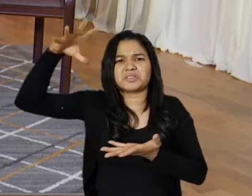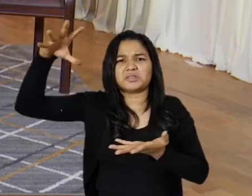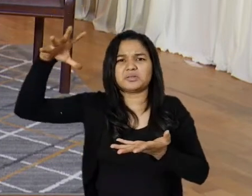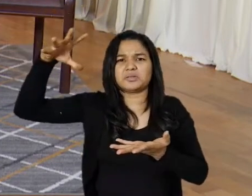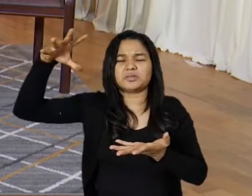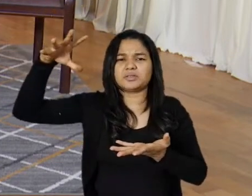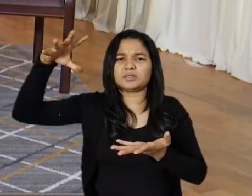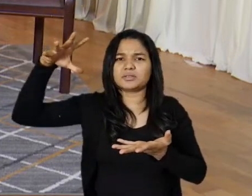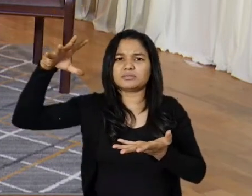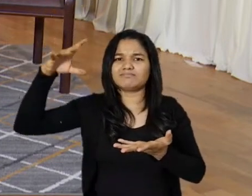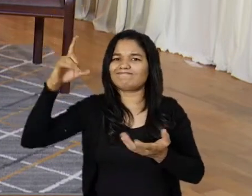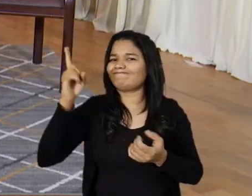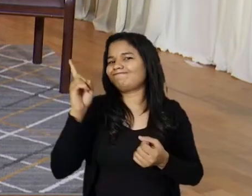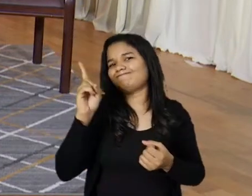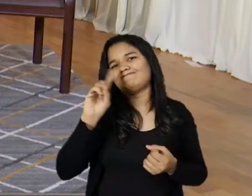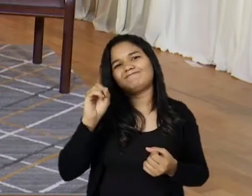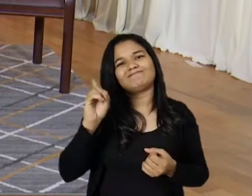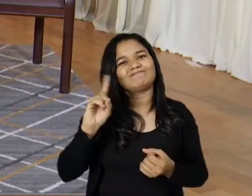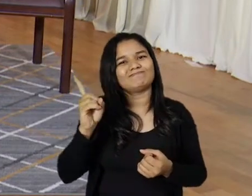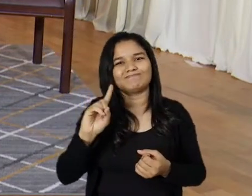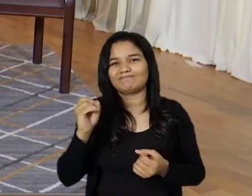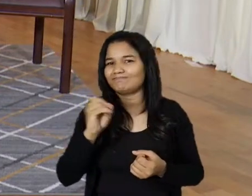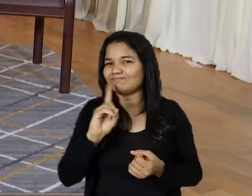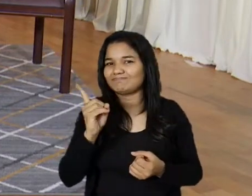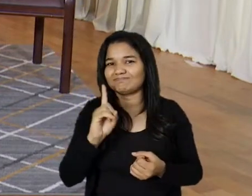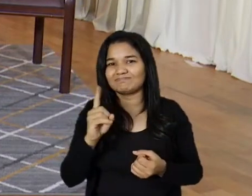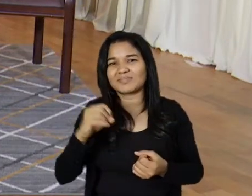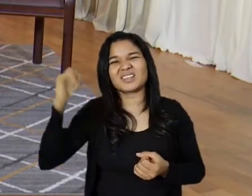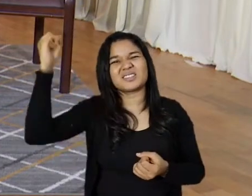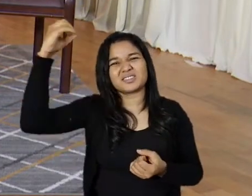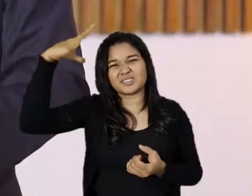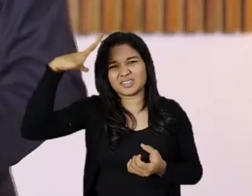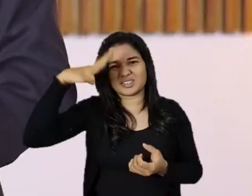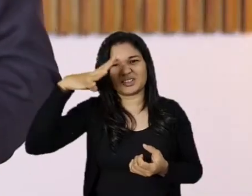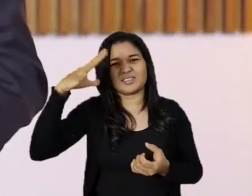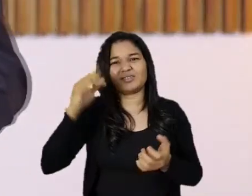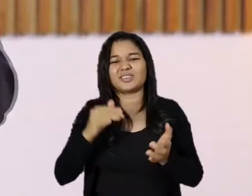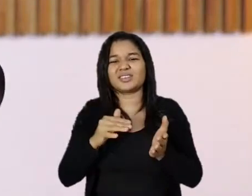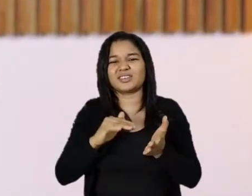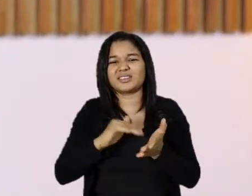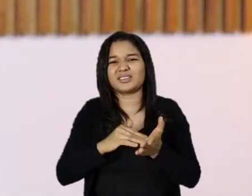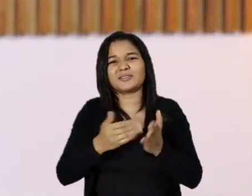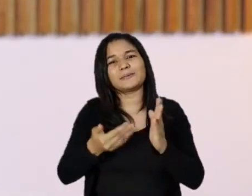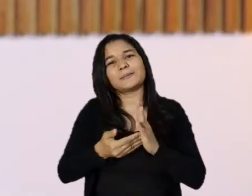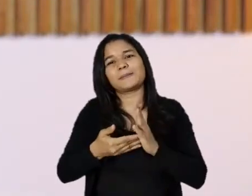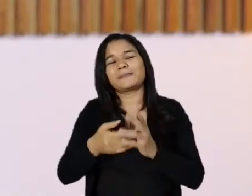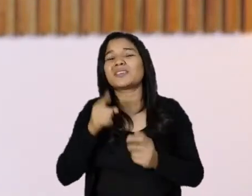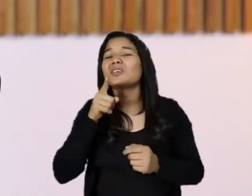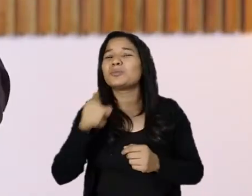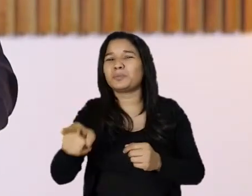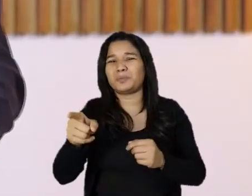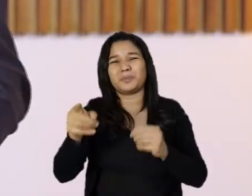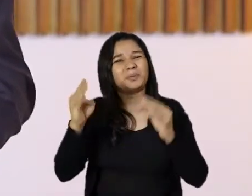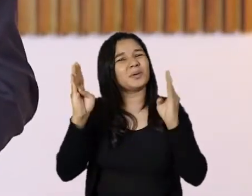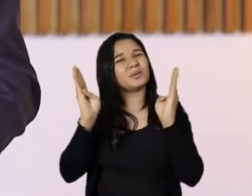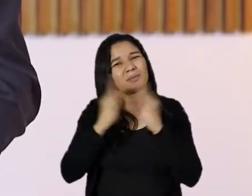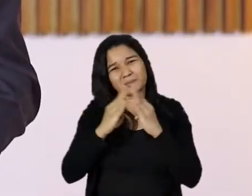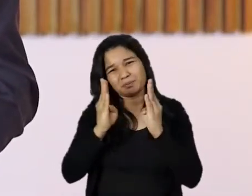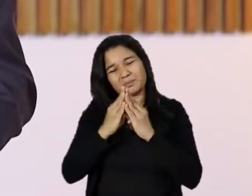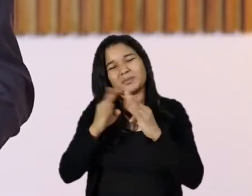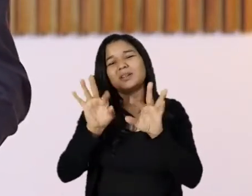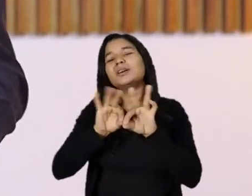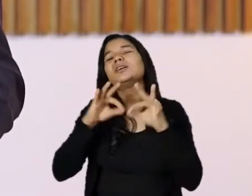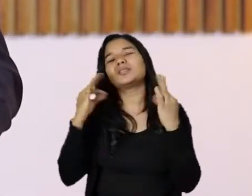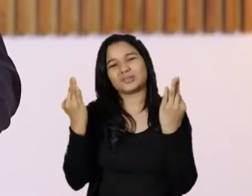tipo de fonte, isso significa que teu lar, a tua família, pode